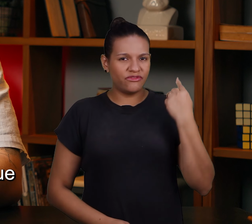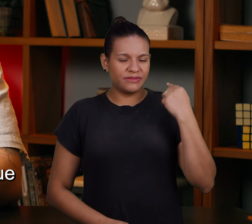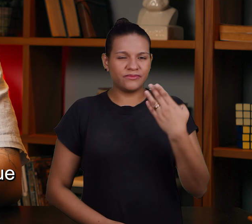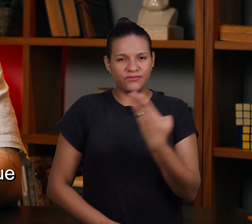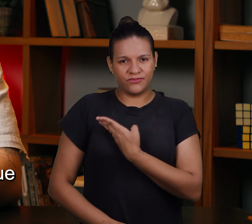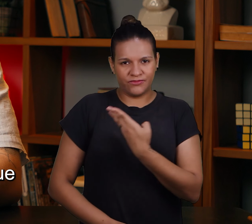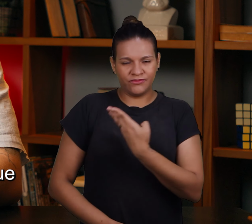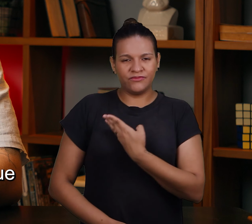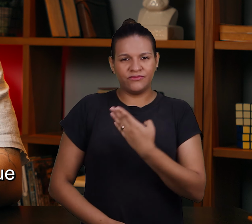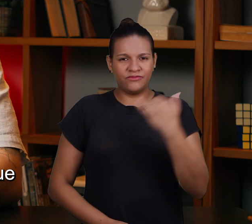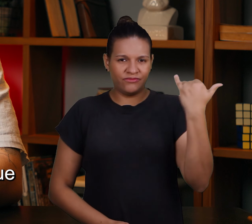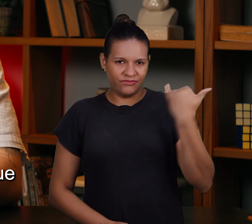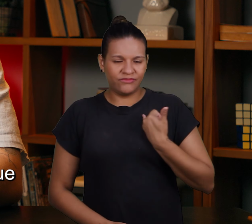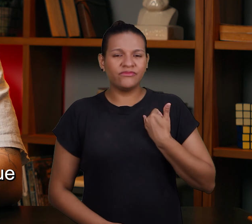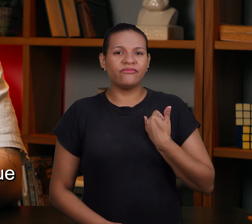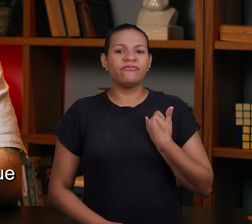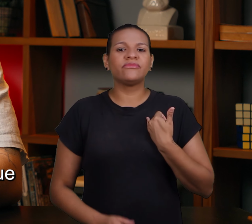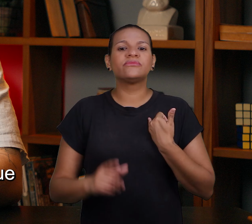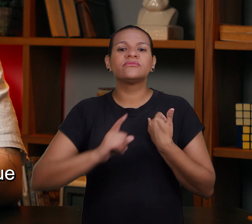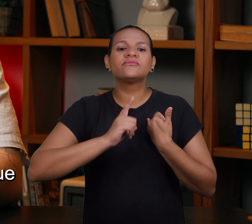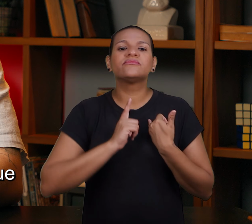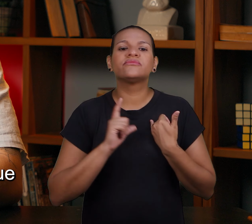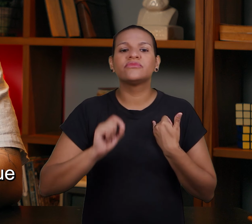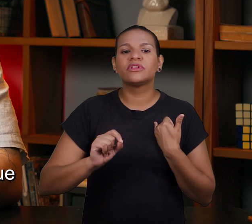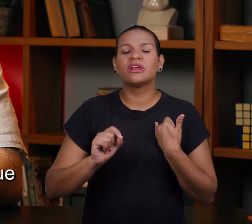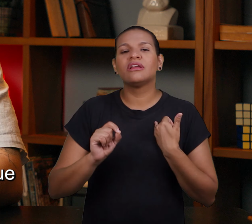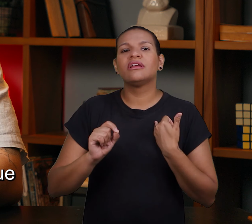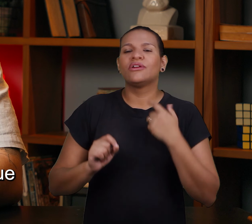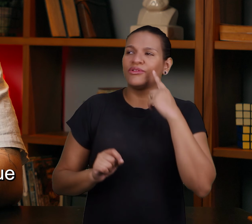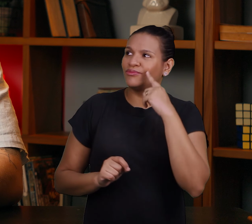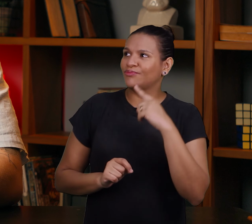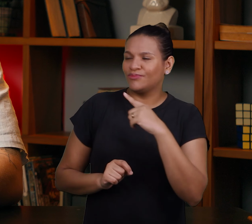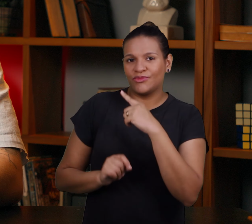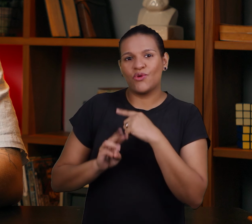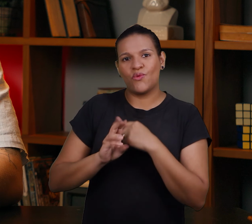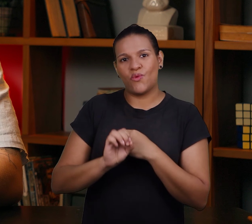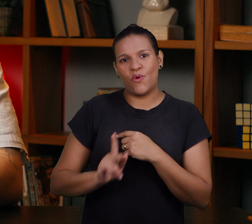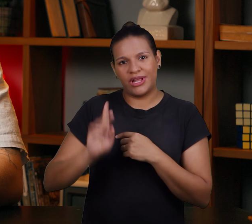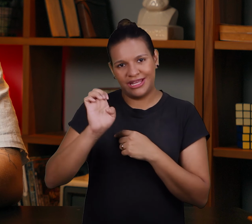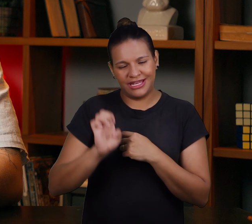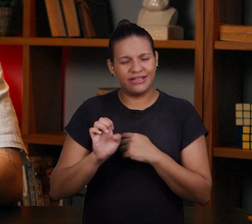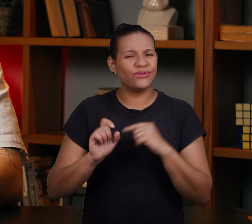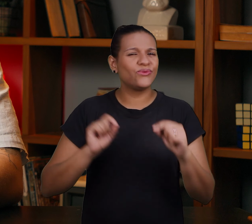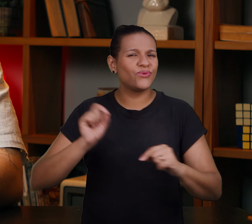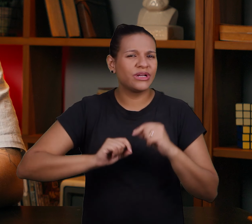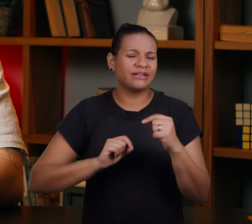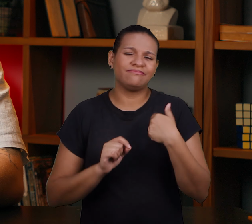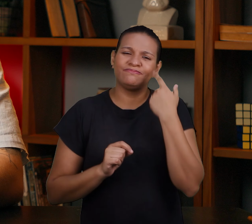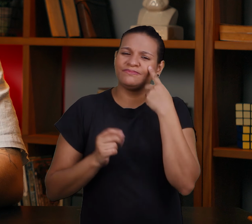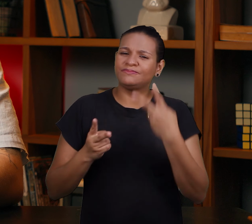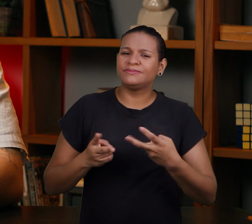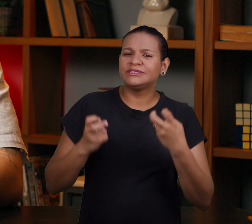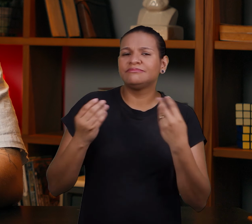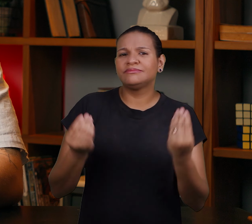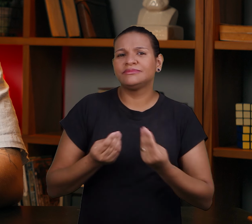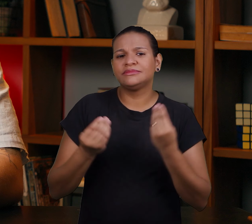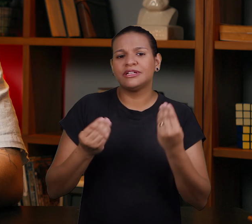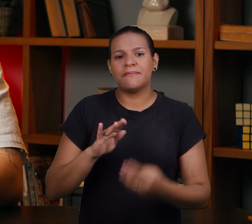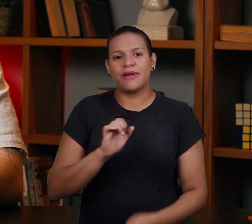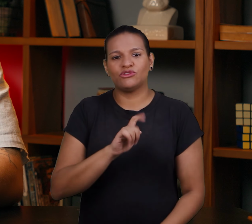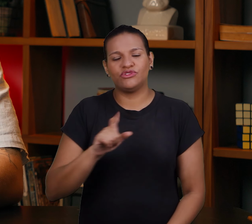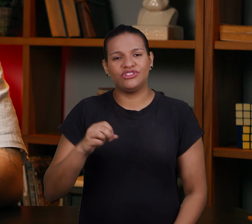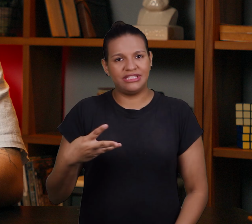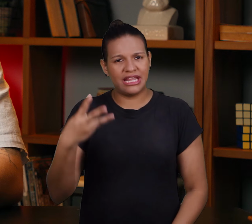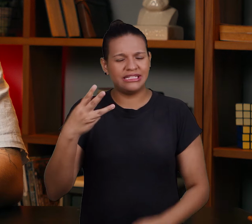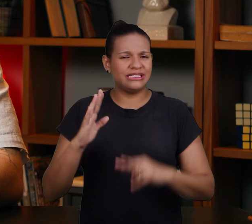Uma vez, um amigo meu me disse que Baldur's Gate 3 era o woke. Conforme a conversa foi avançando, eu percebi que o que ele quis dizer é que